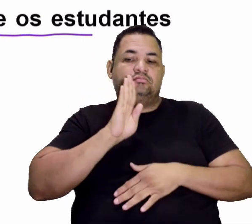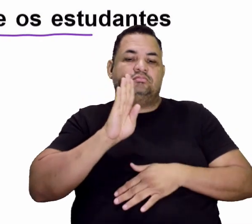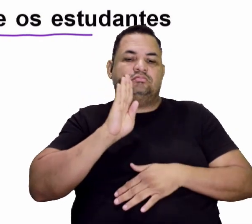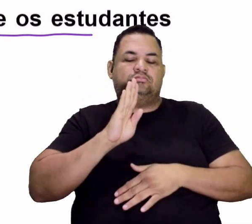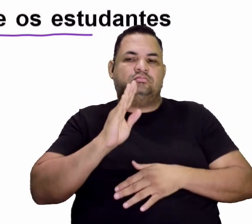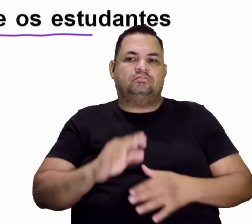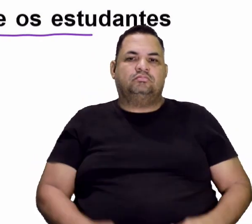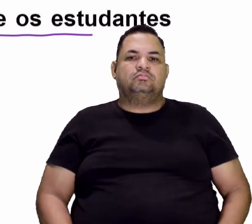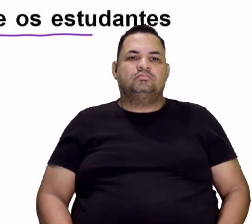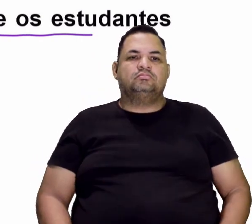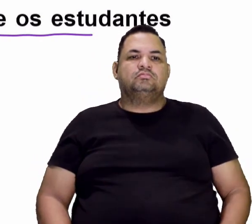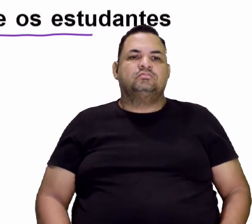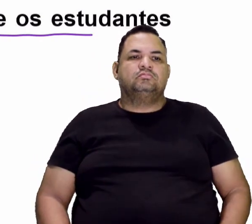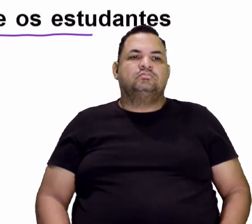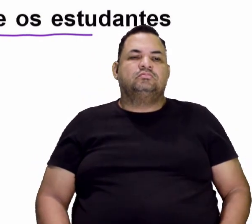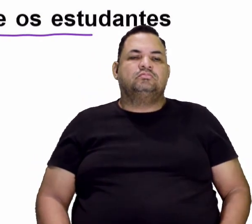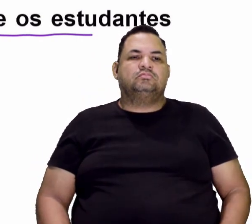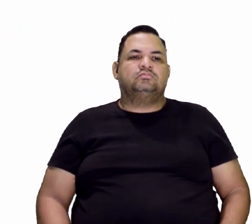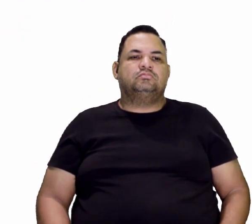isso, ó.